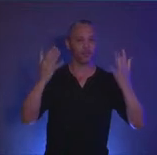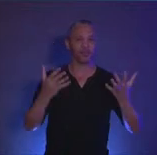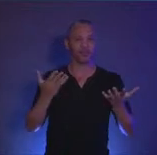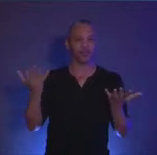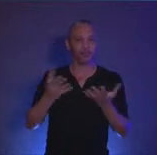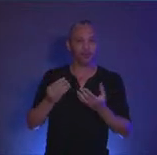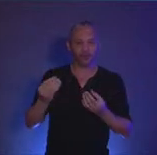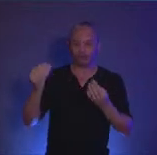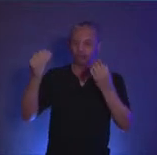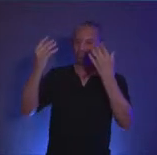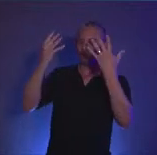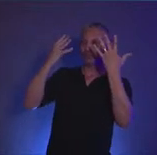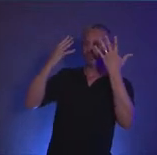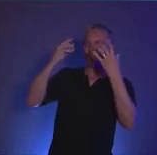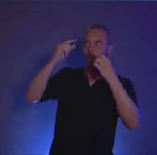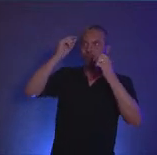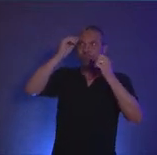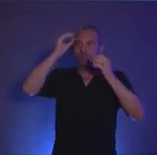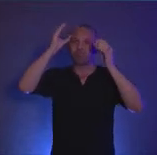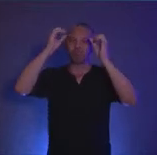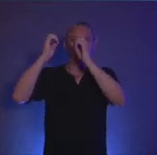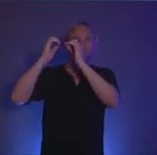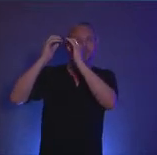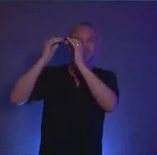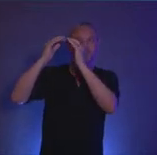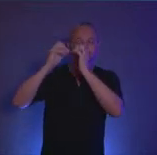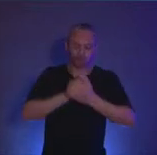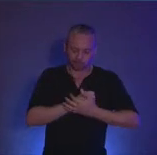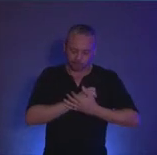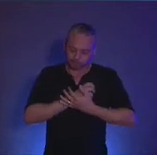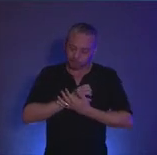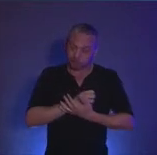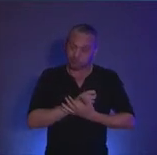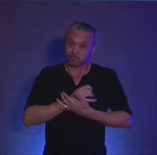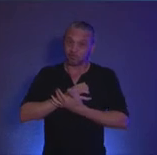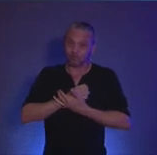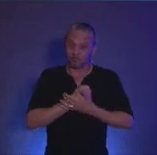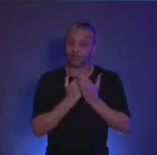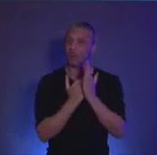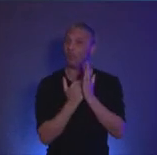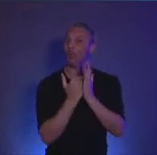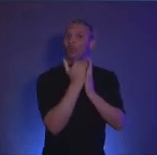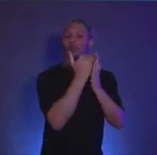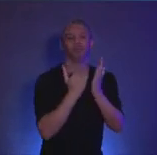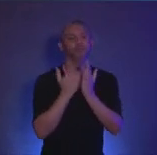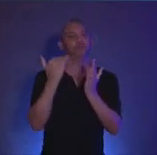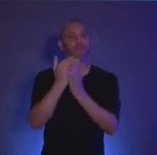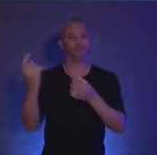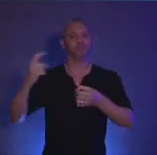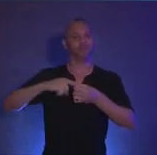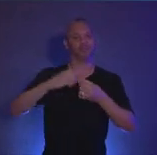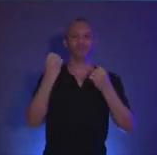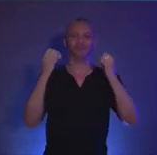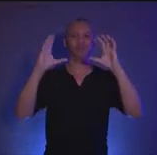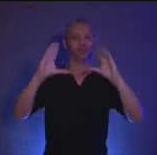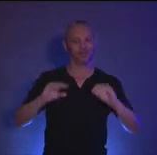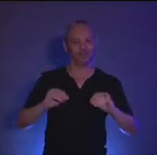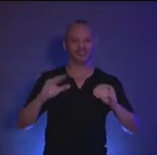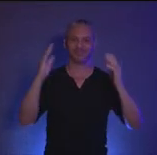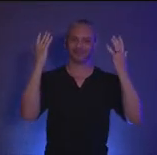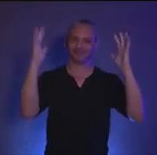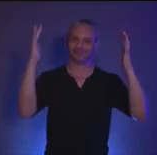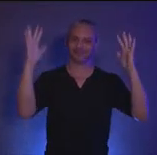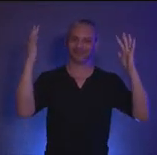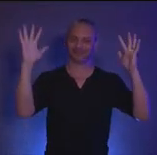de inspiração aqui para vocês voltarem com a cabeça e com o coração quentinho aí para casa. Muito obrigada, gente. Boa noite.